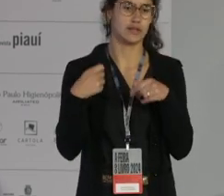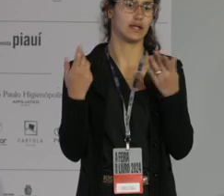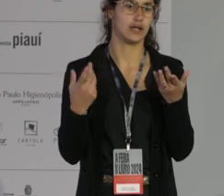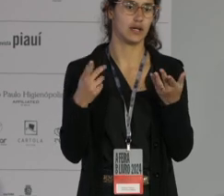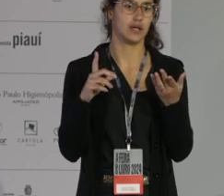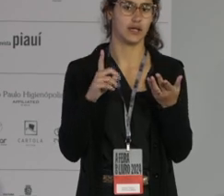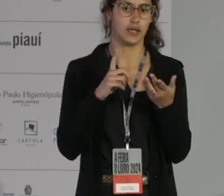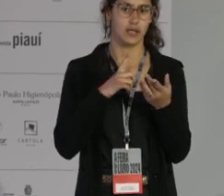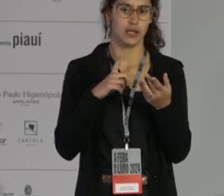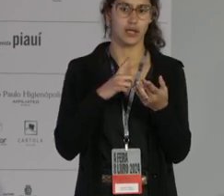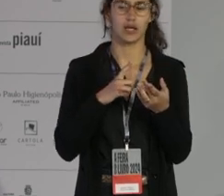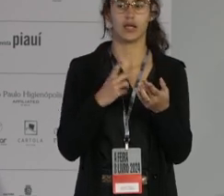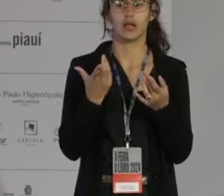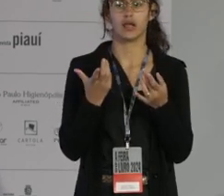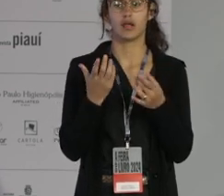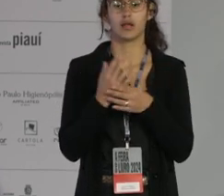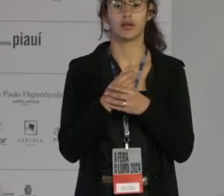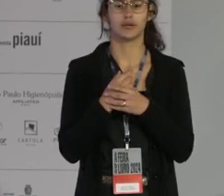ter